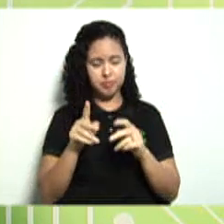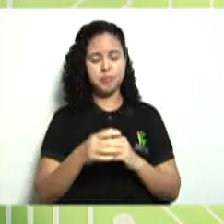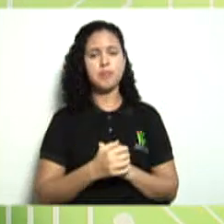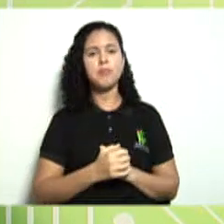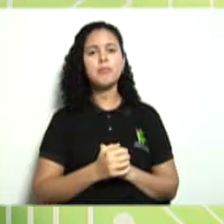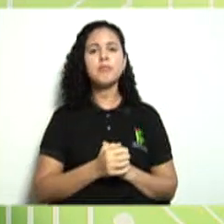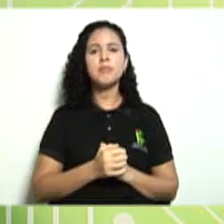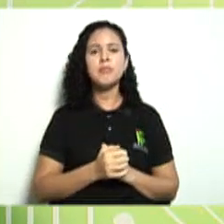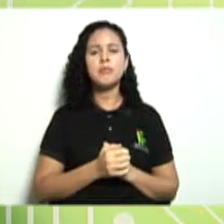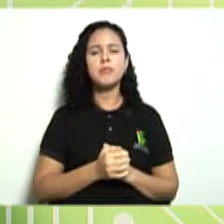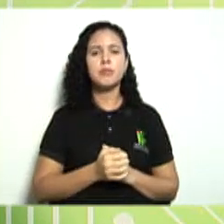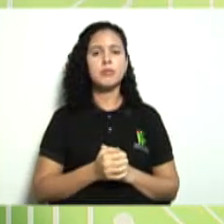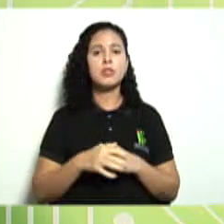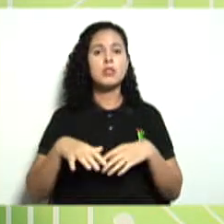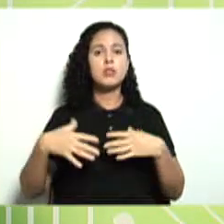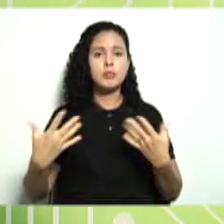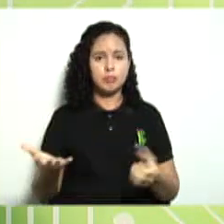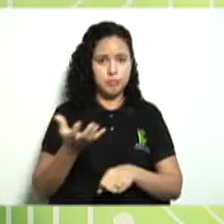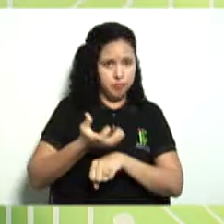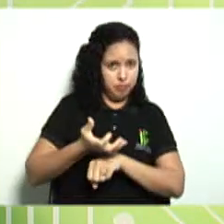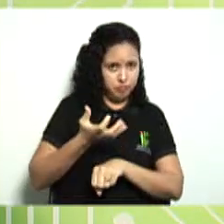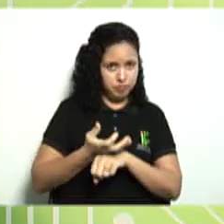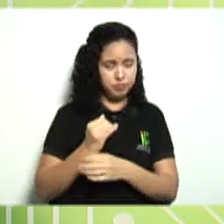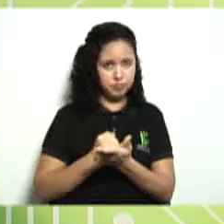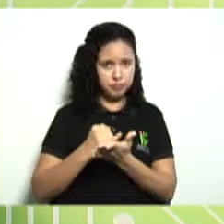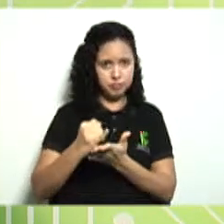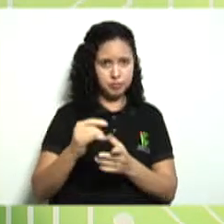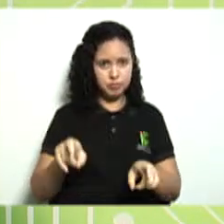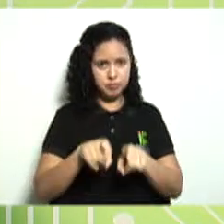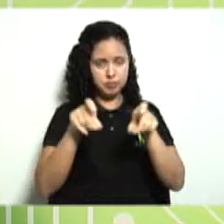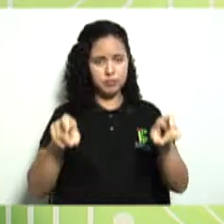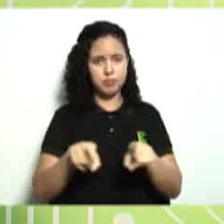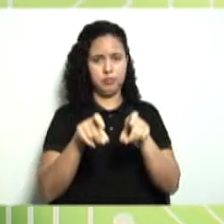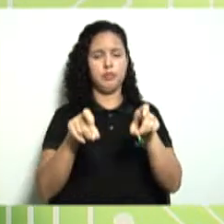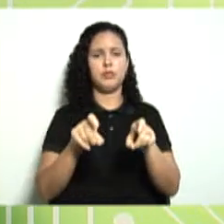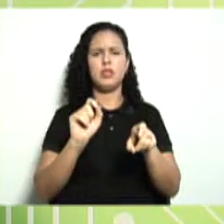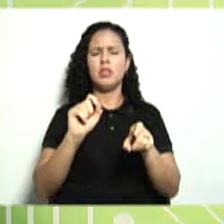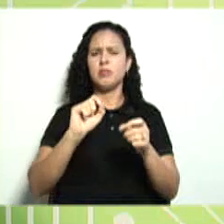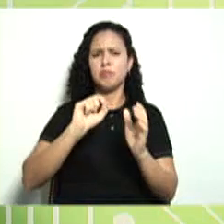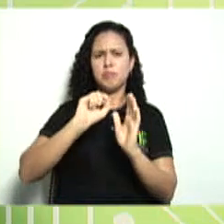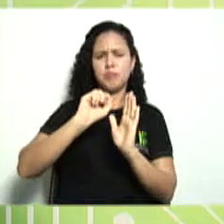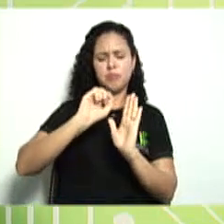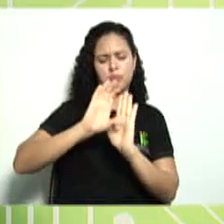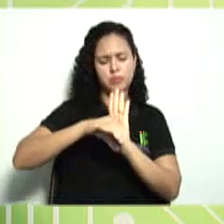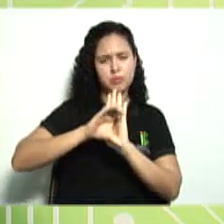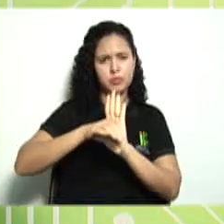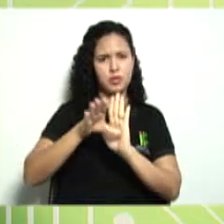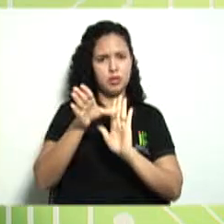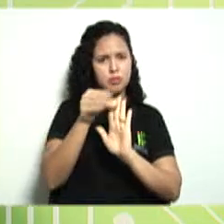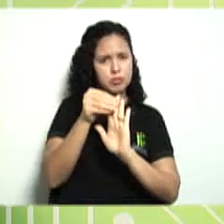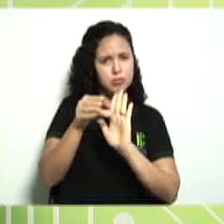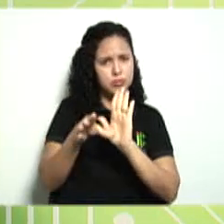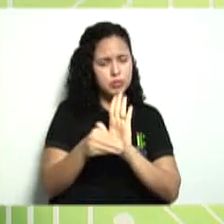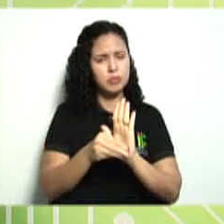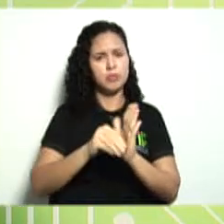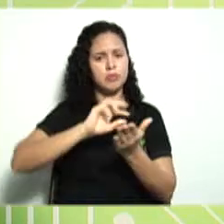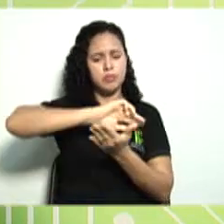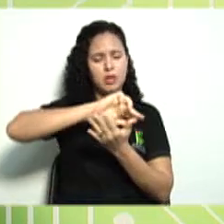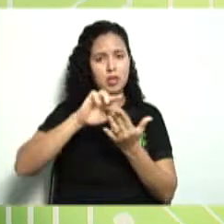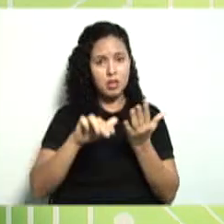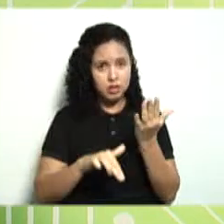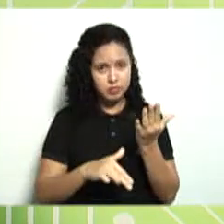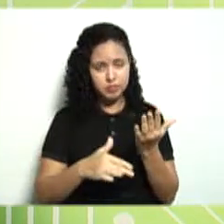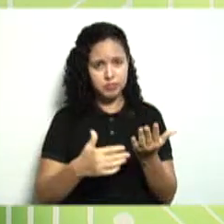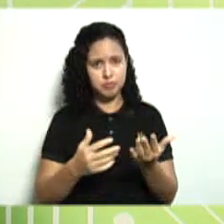assim, a disciplina de introdução à informática foram vários conteúdos, né? Vários assuntos. Vamos relembrar o que a